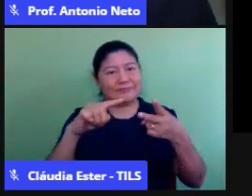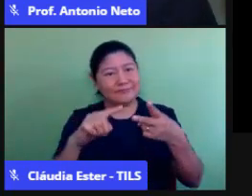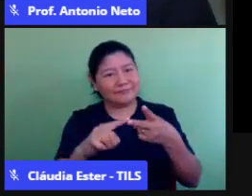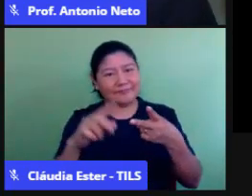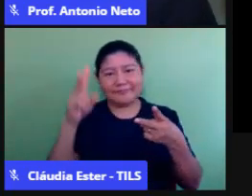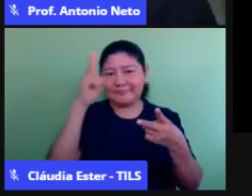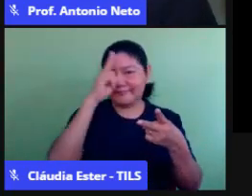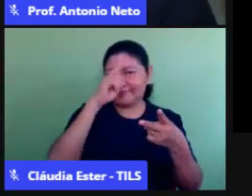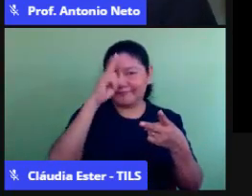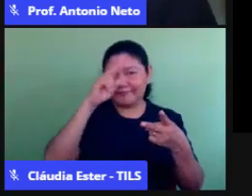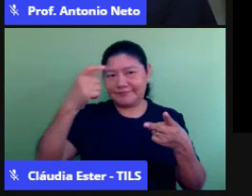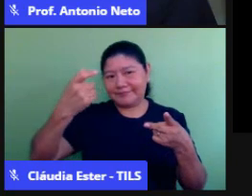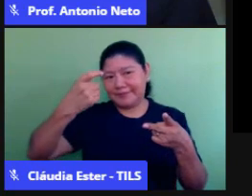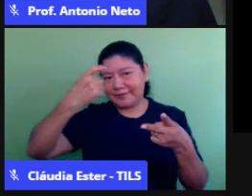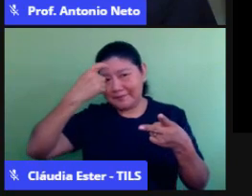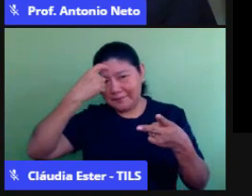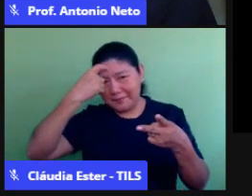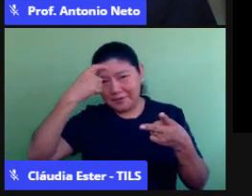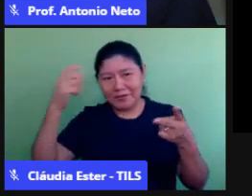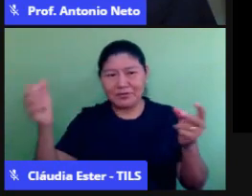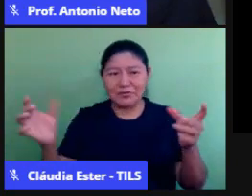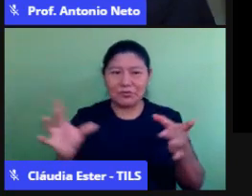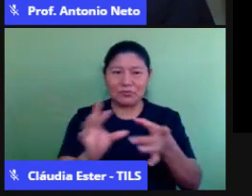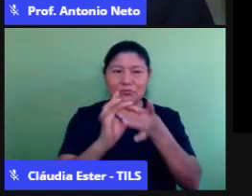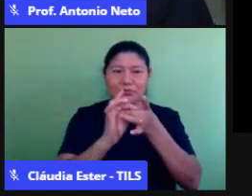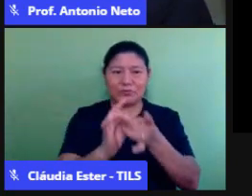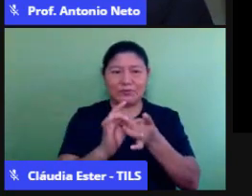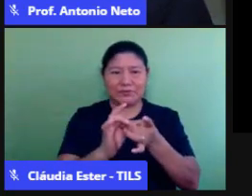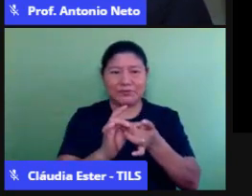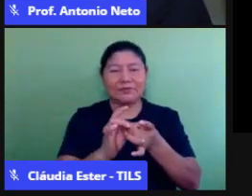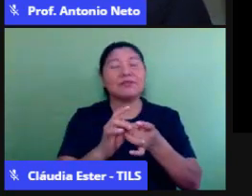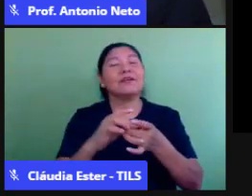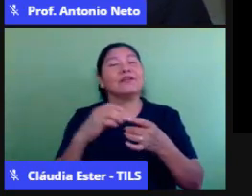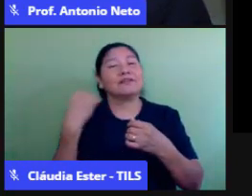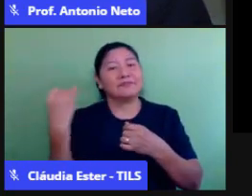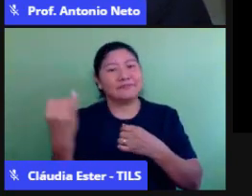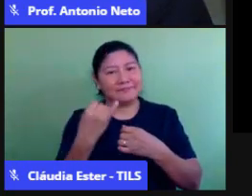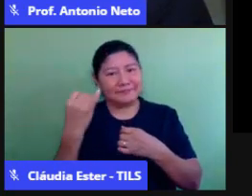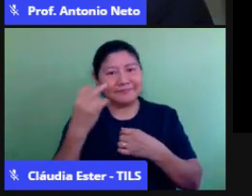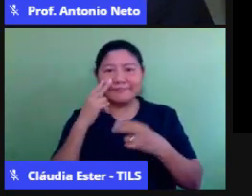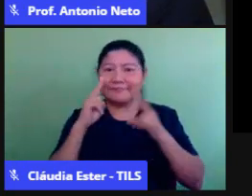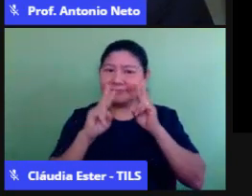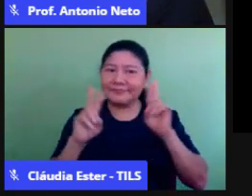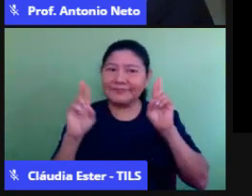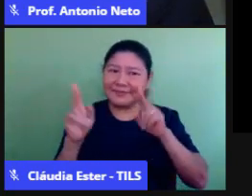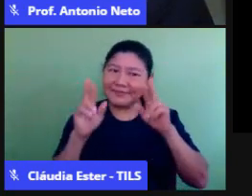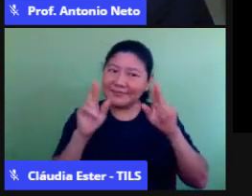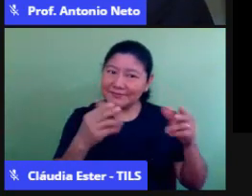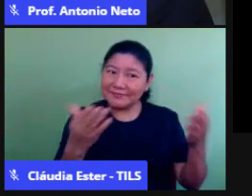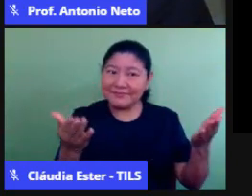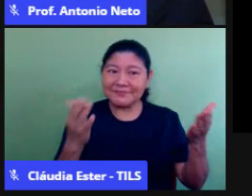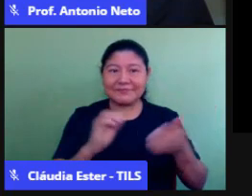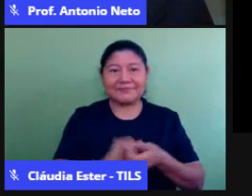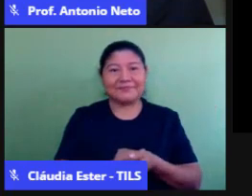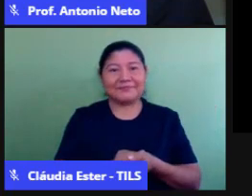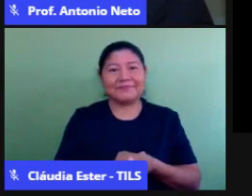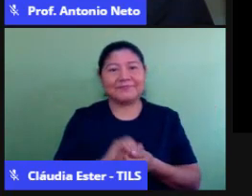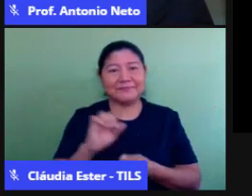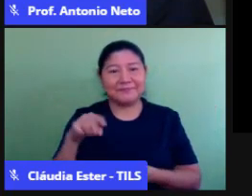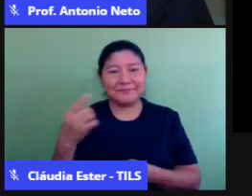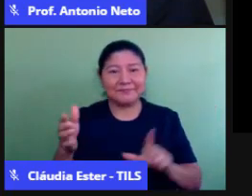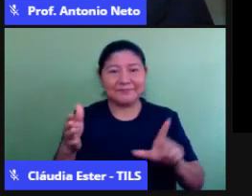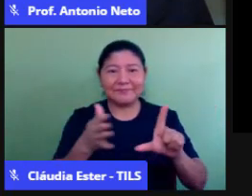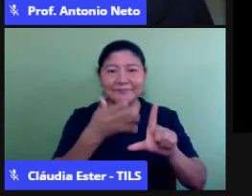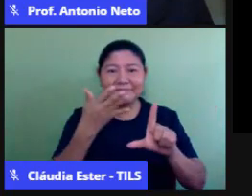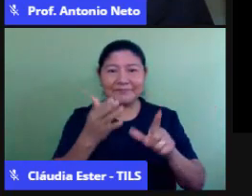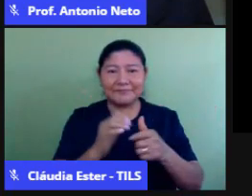certa subjetividade na hora de falar sobre a história de Campo Grande. Próximo.